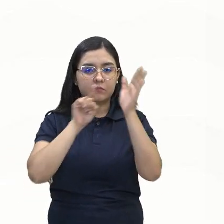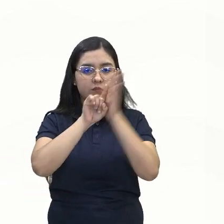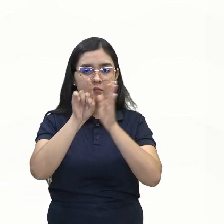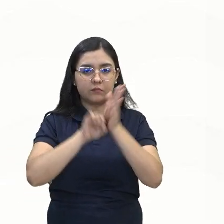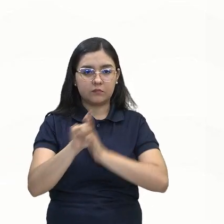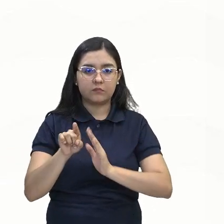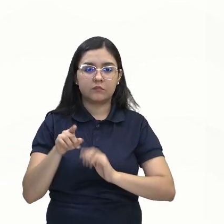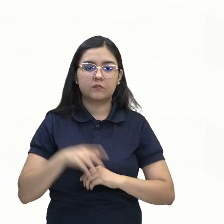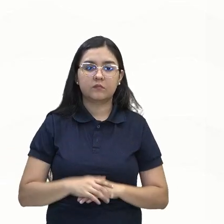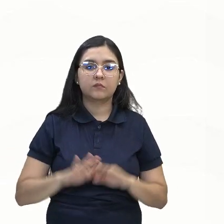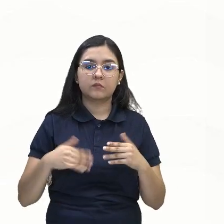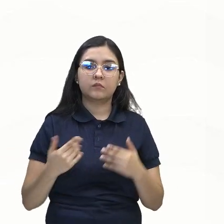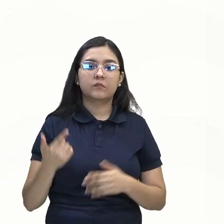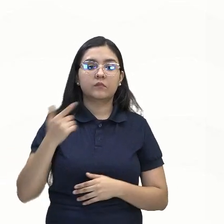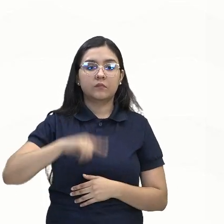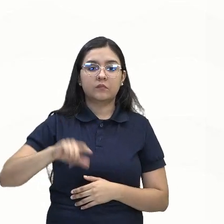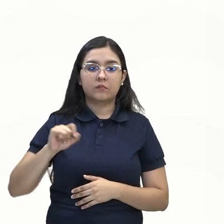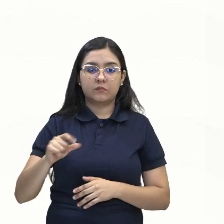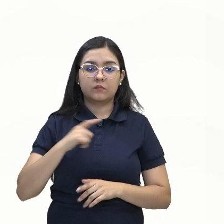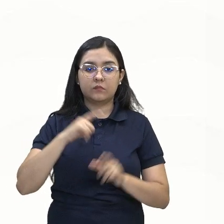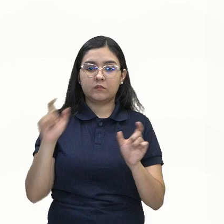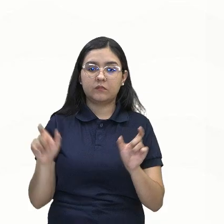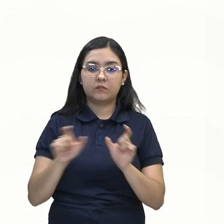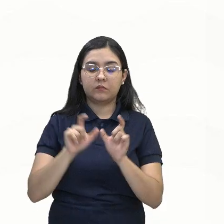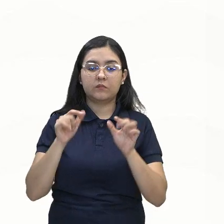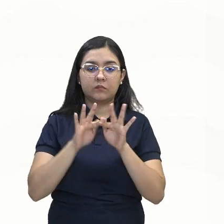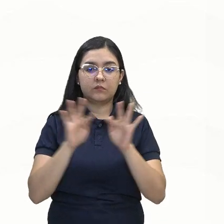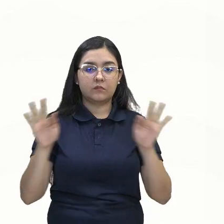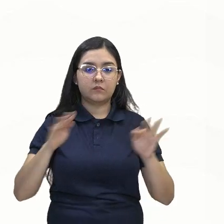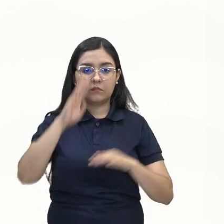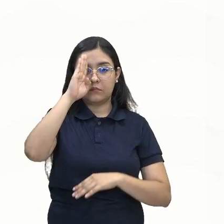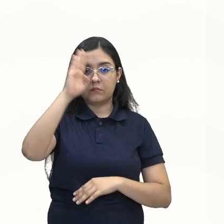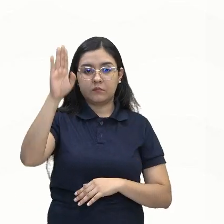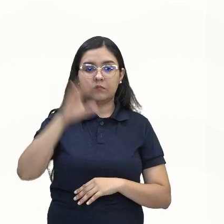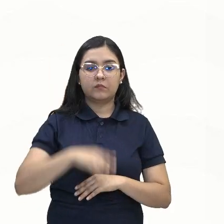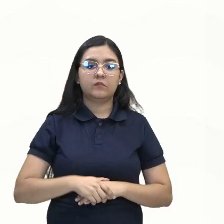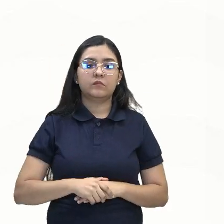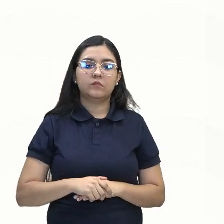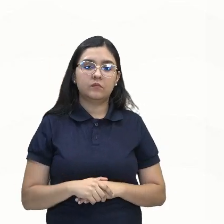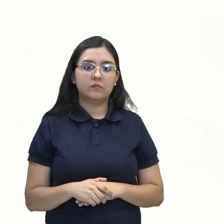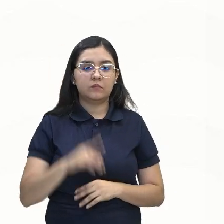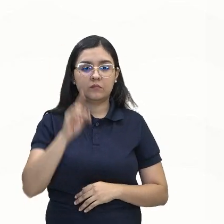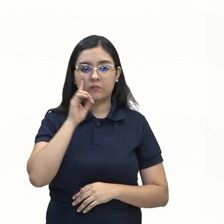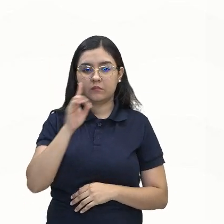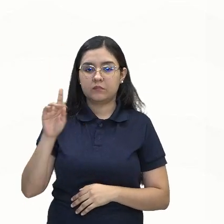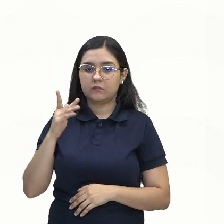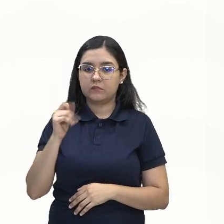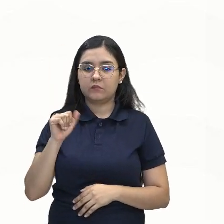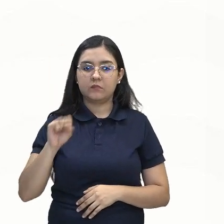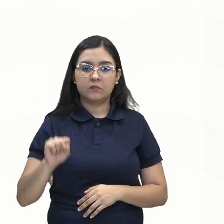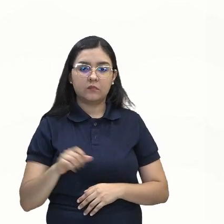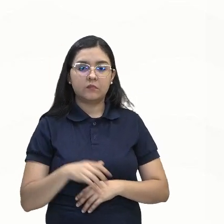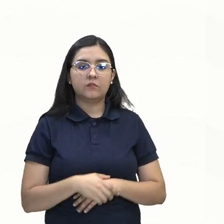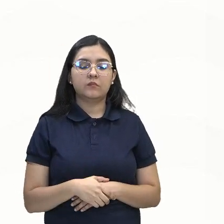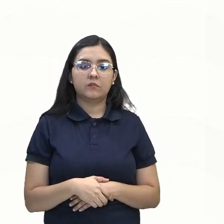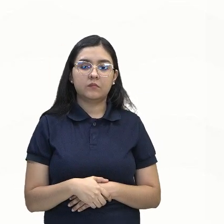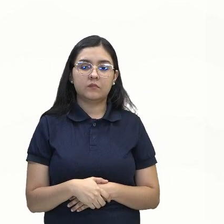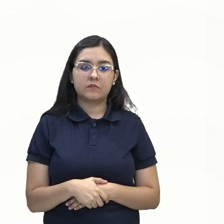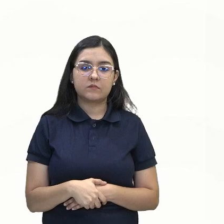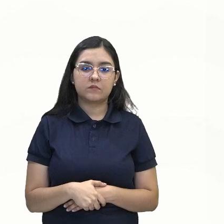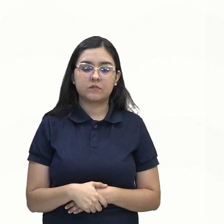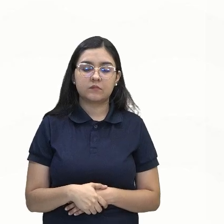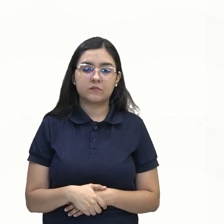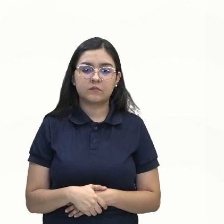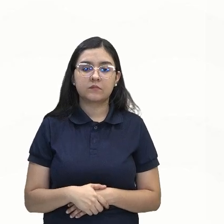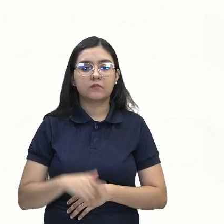tags? Então, repete o auxiliar da frase principal. Olha só, she has visited the Amazon, hasn't she? Então,